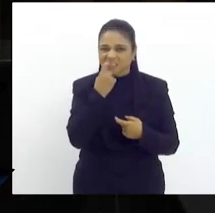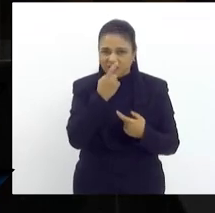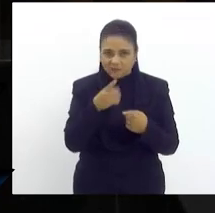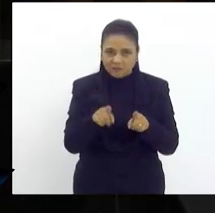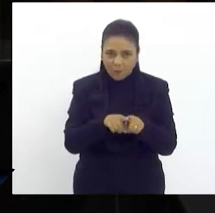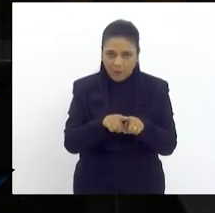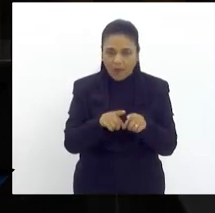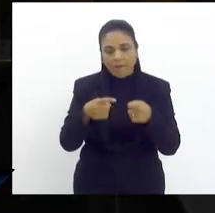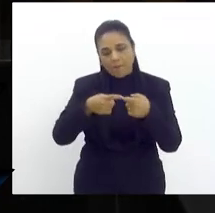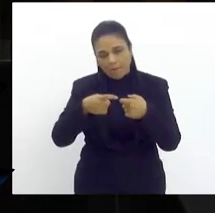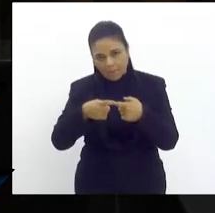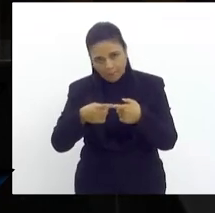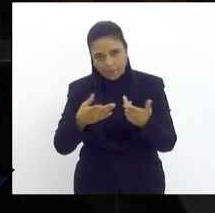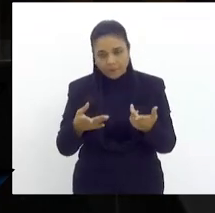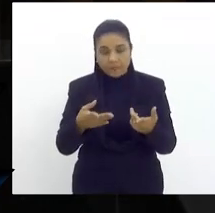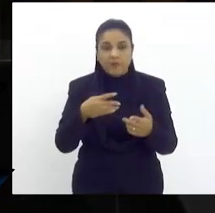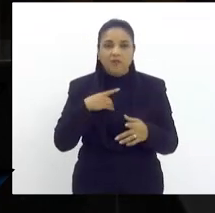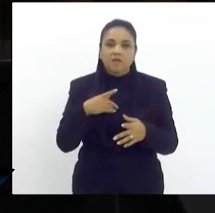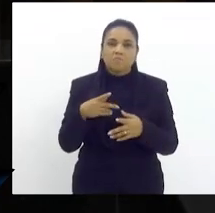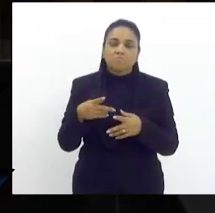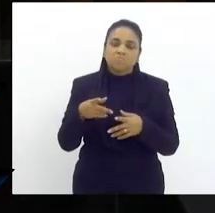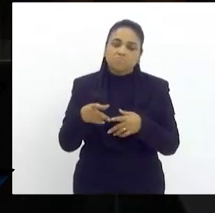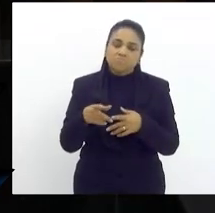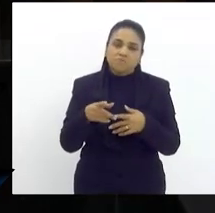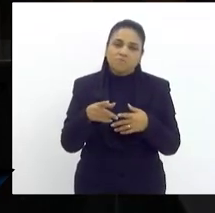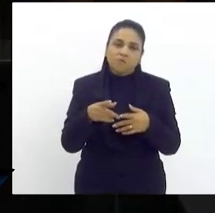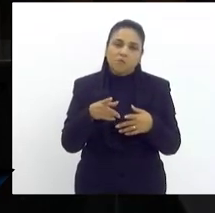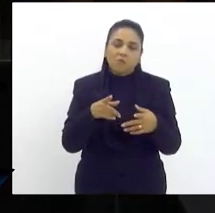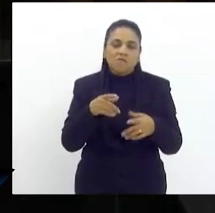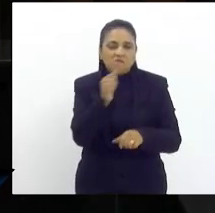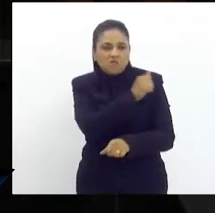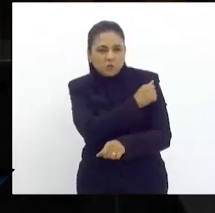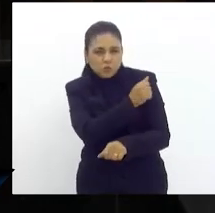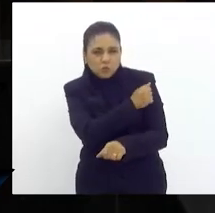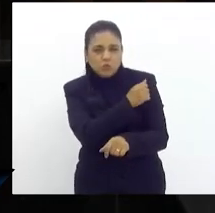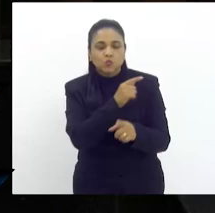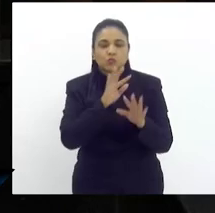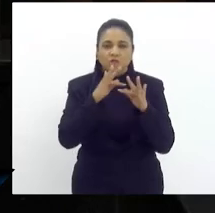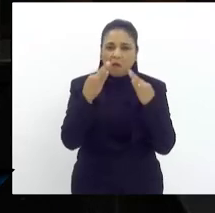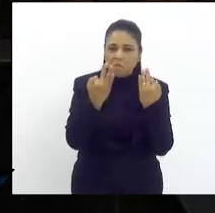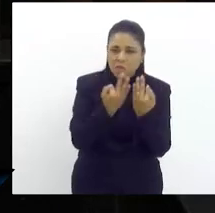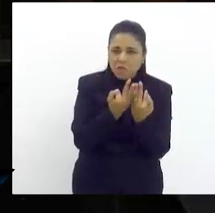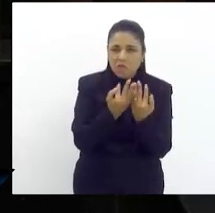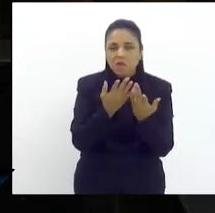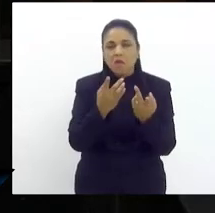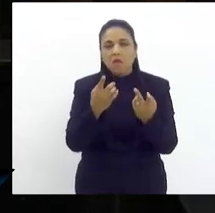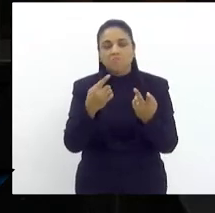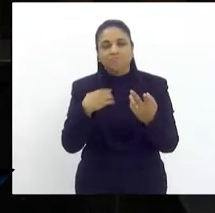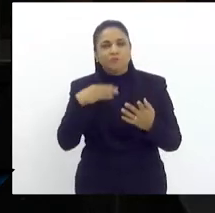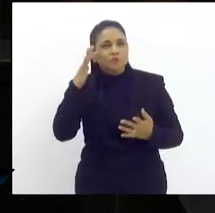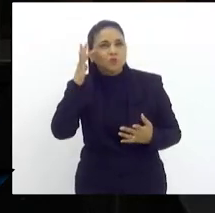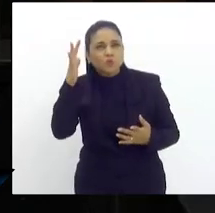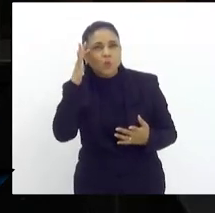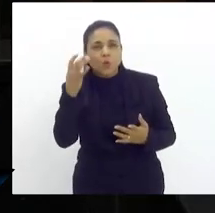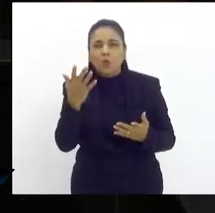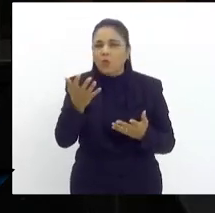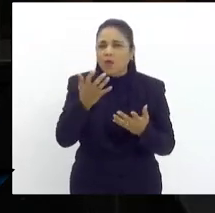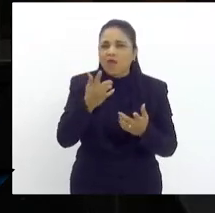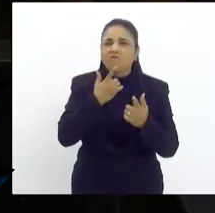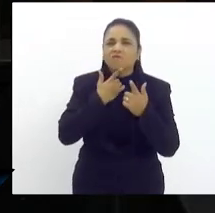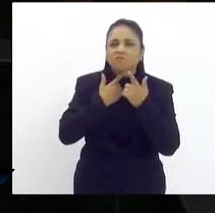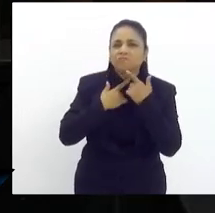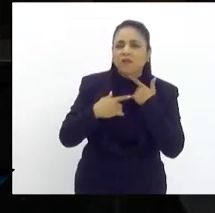aí a gente vê muitas famílias muitos alunos estudantes que querem ter seus sonhos realizados que vem